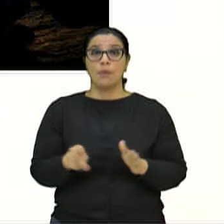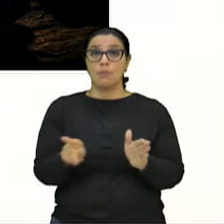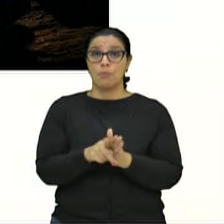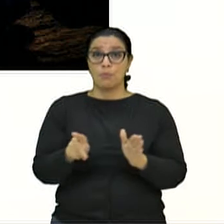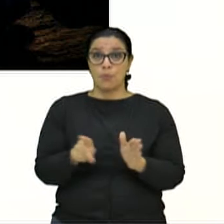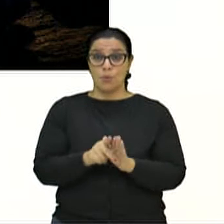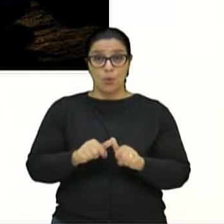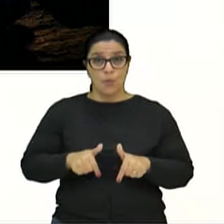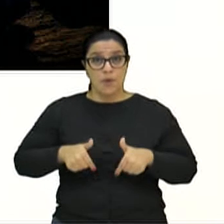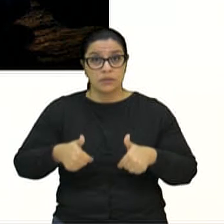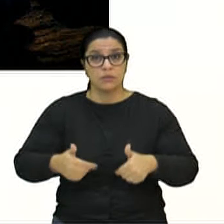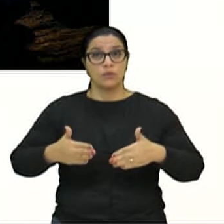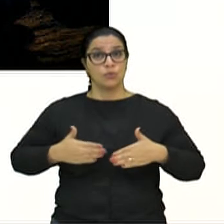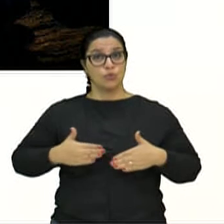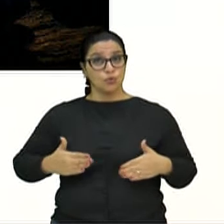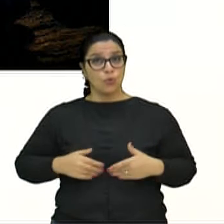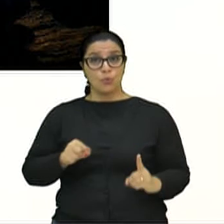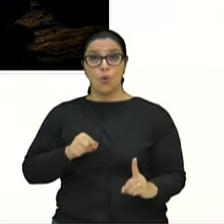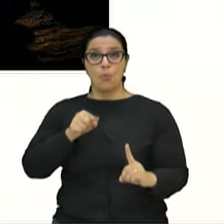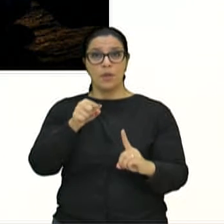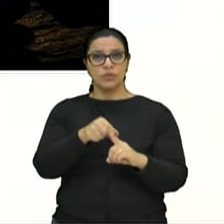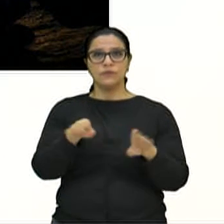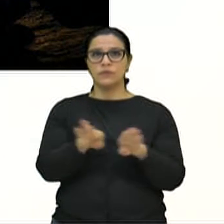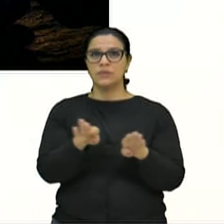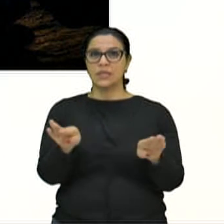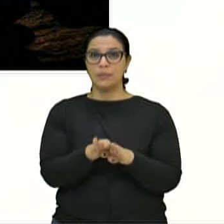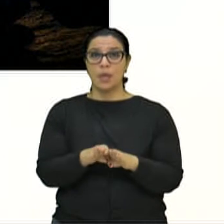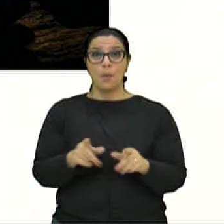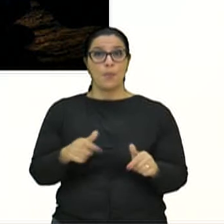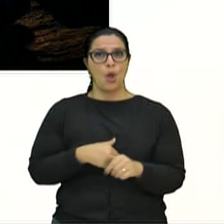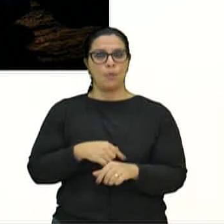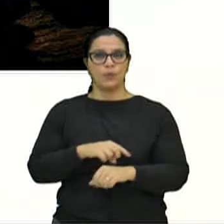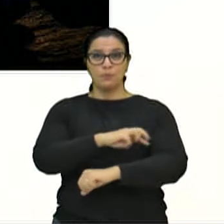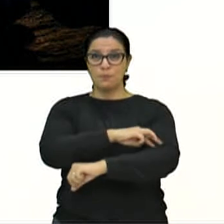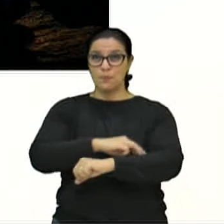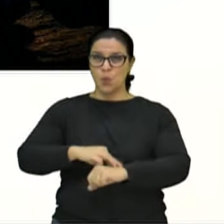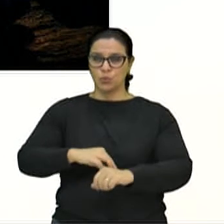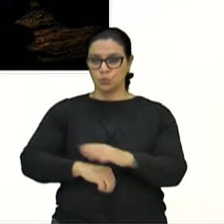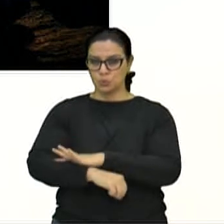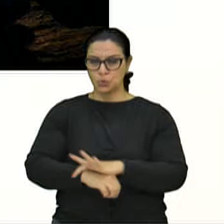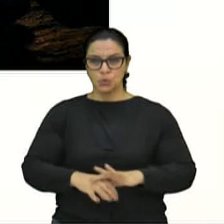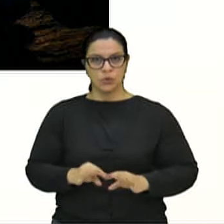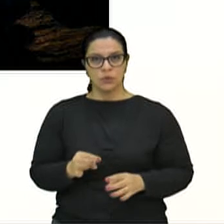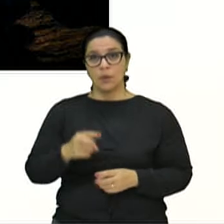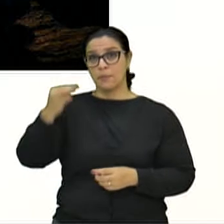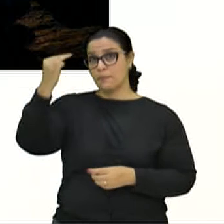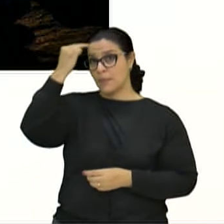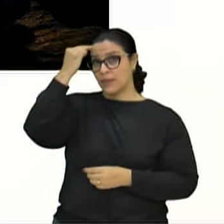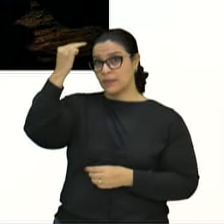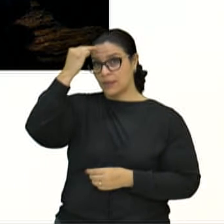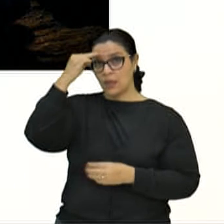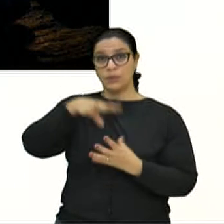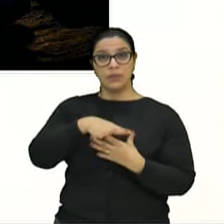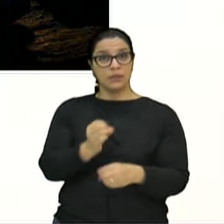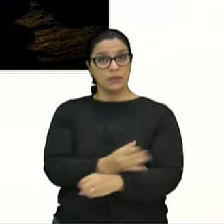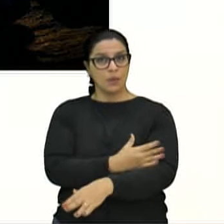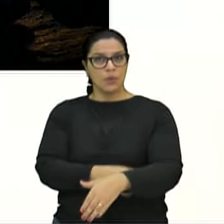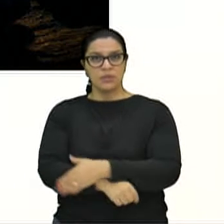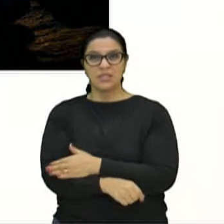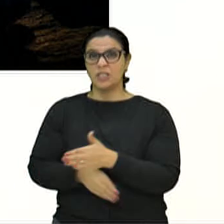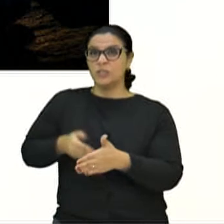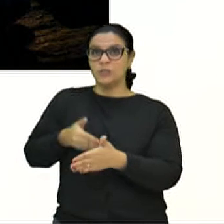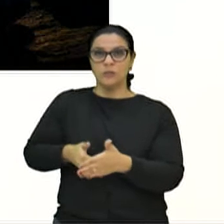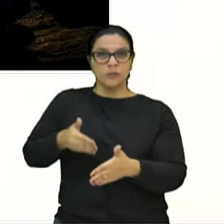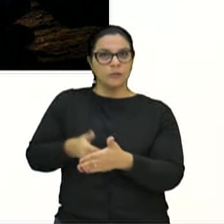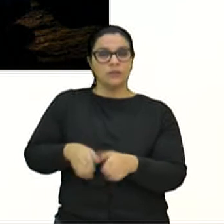ação corporal cujo objetivo é romper as tensões físicas, mentais e emocionais. As atividades do cotidiano,